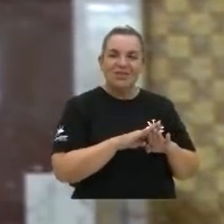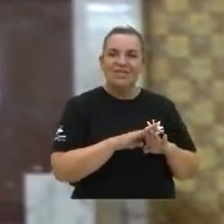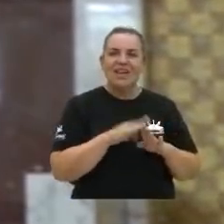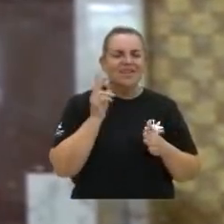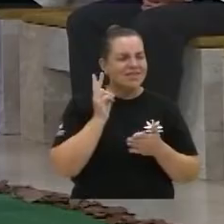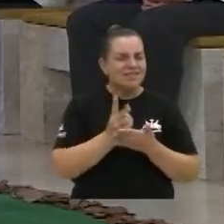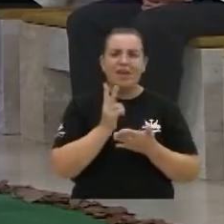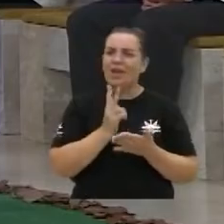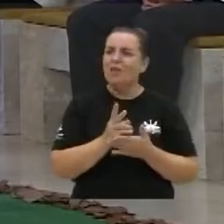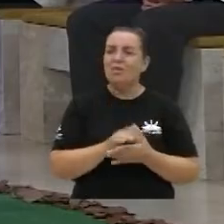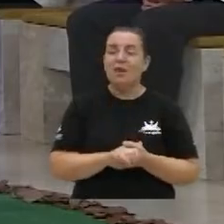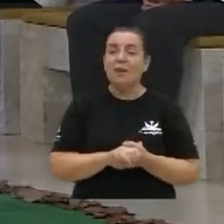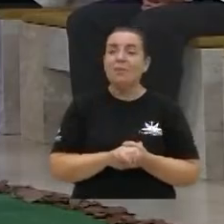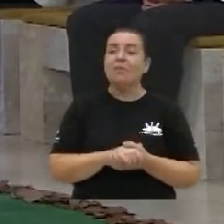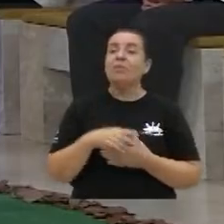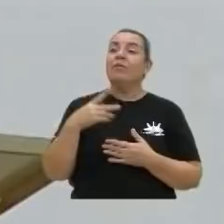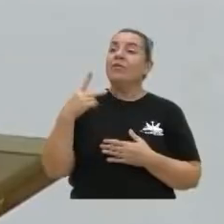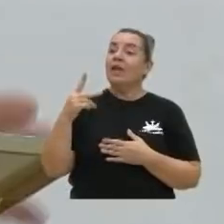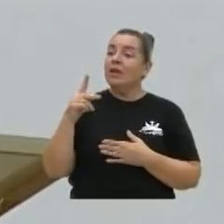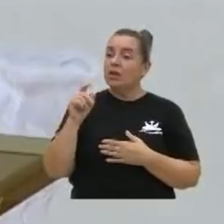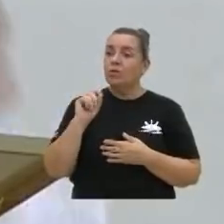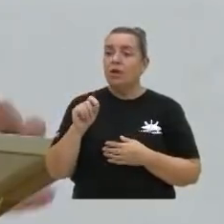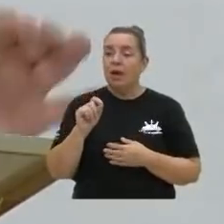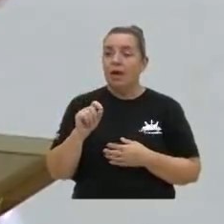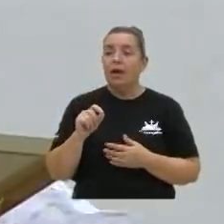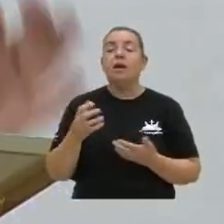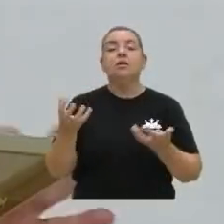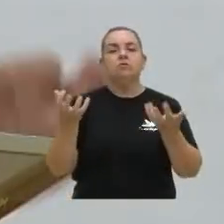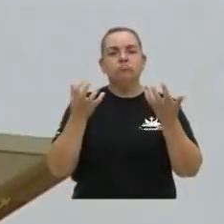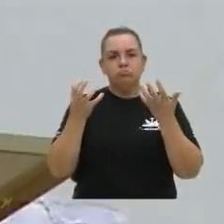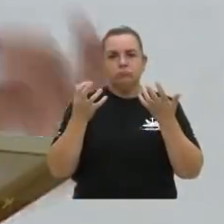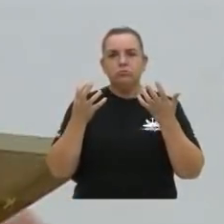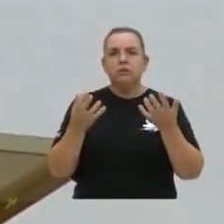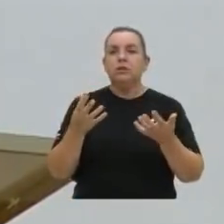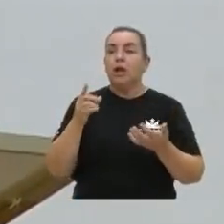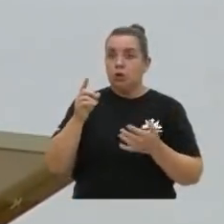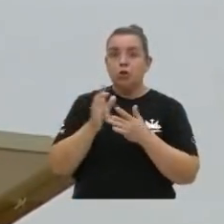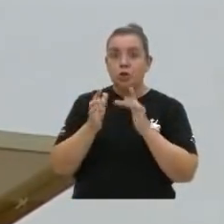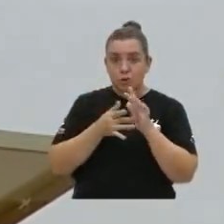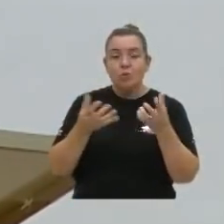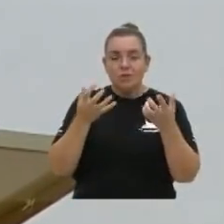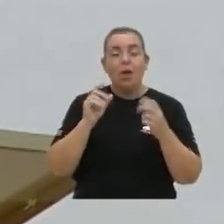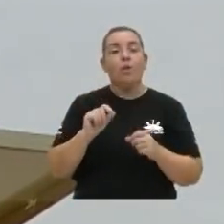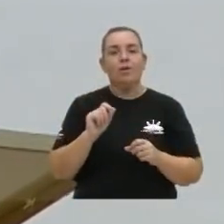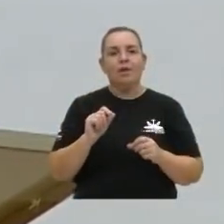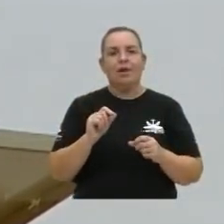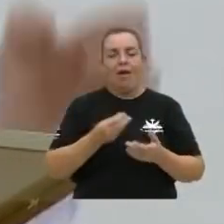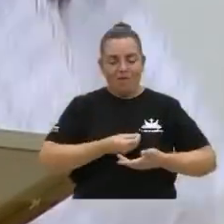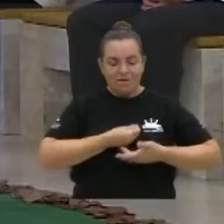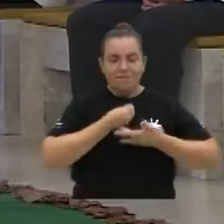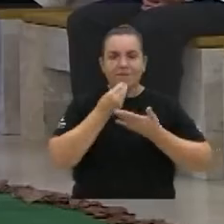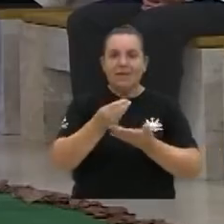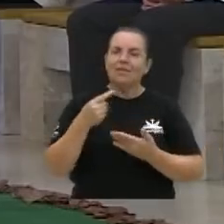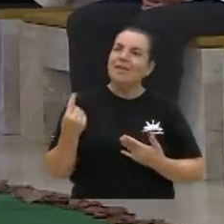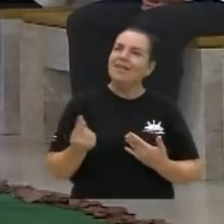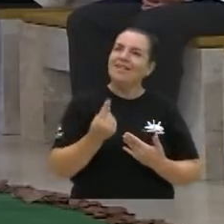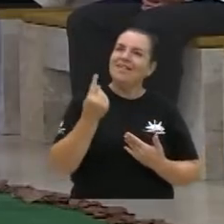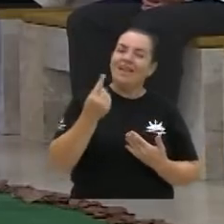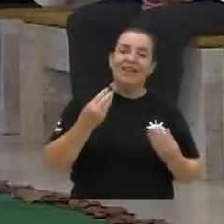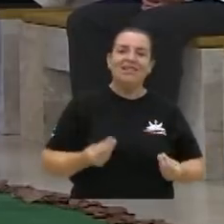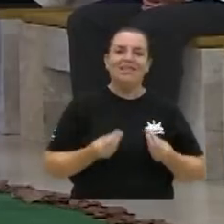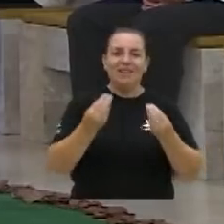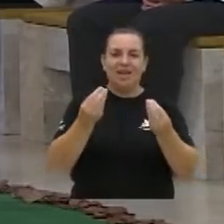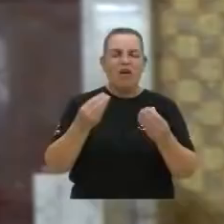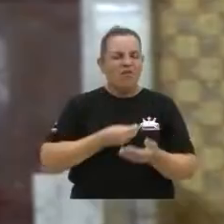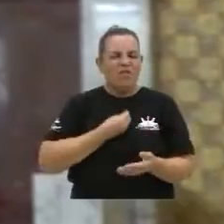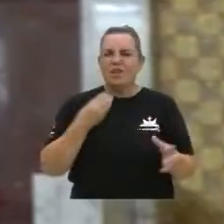amparados, e a sua ação é: quero lhes dar a vida eterna, quero lhes dar vida em